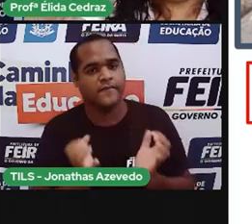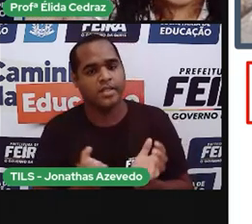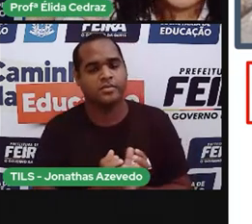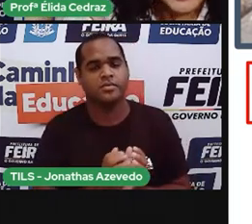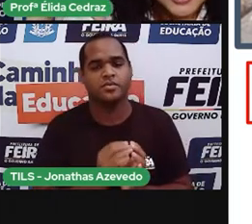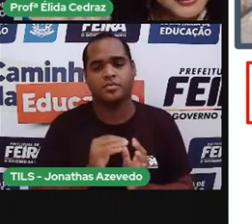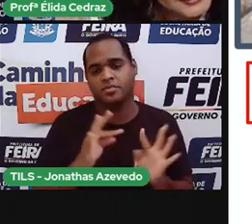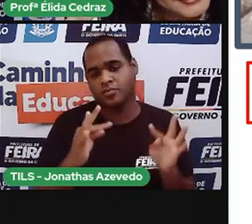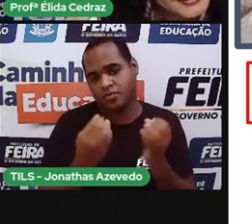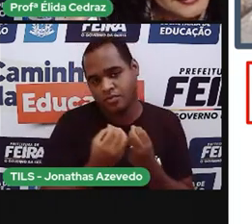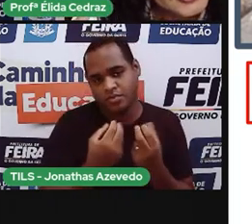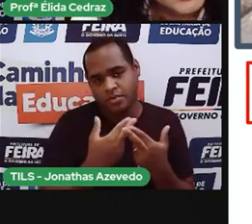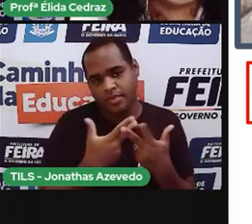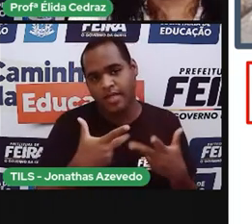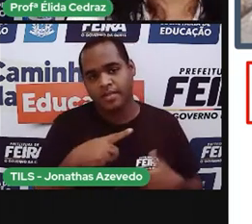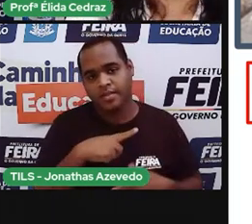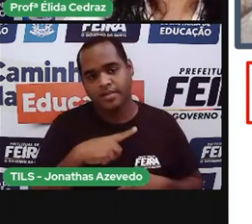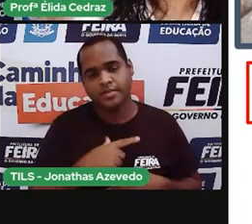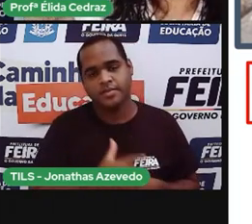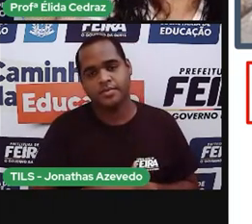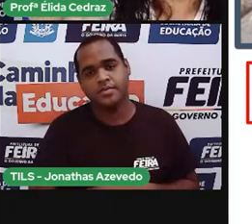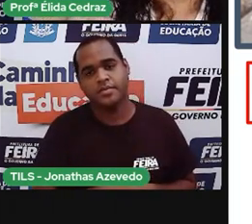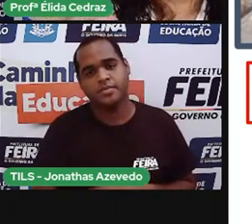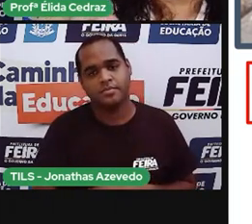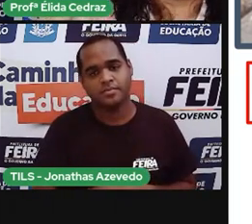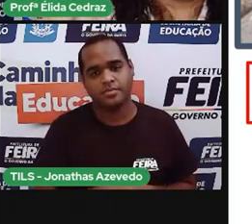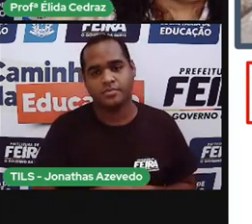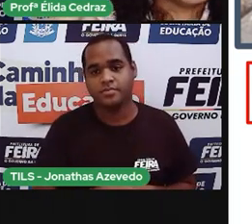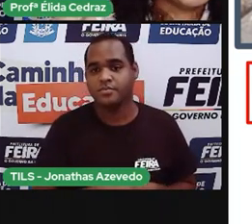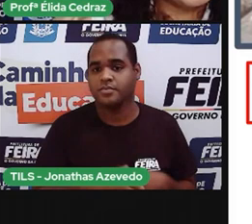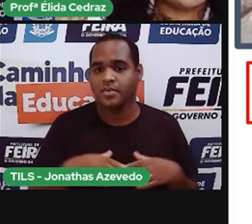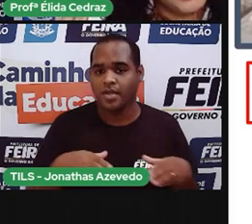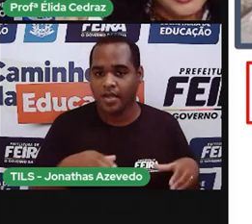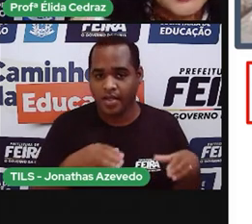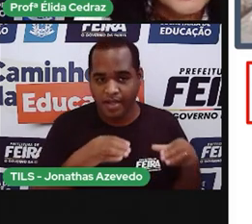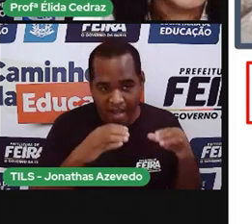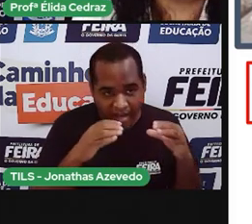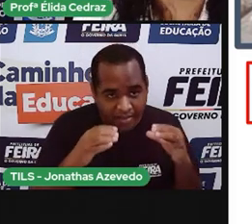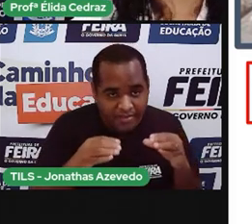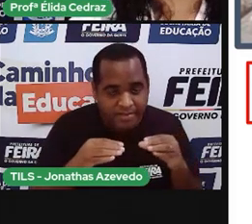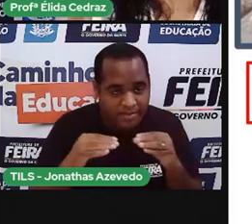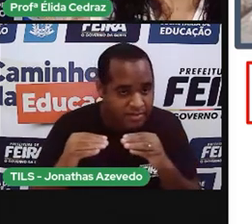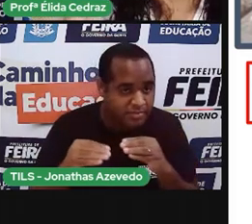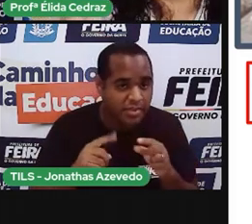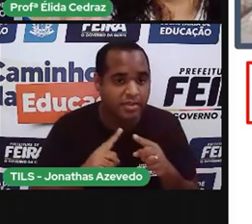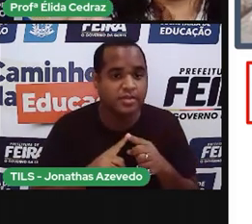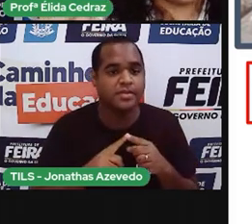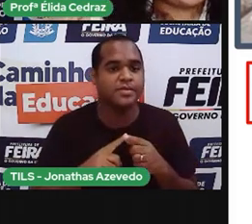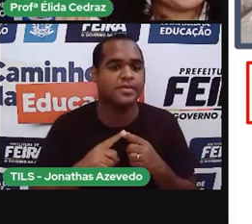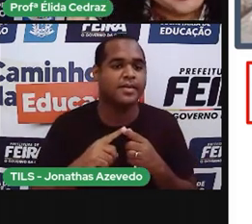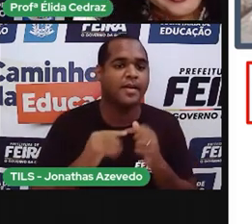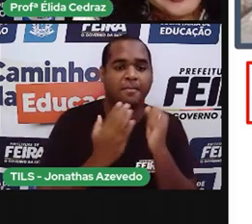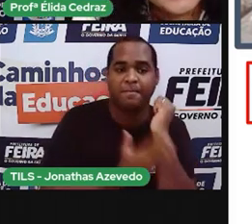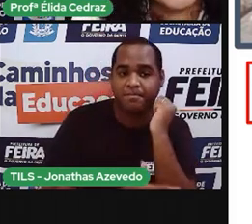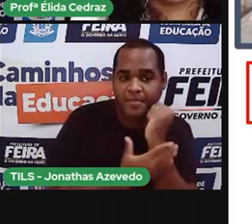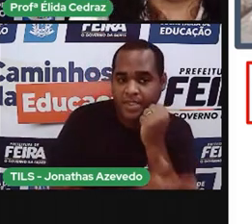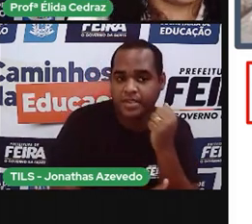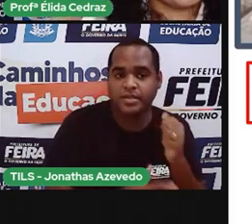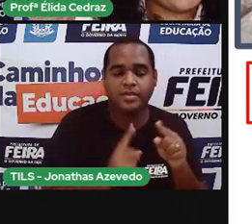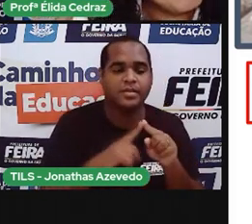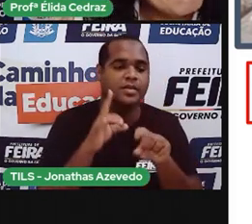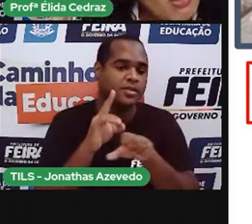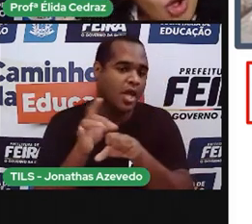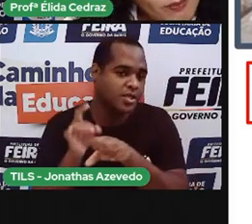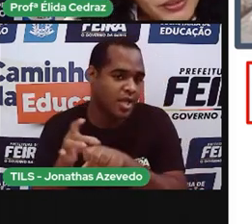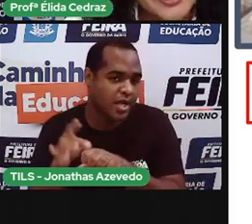a melancia inteira, um abacaxi inteiro, a jaca inteira,